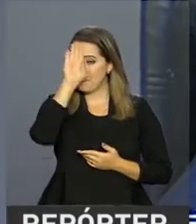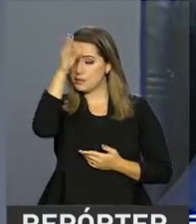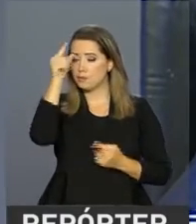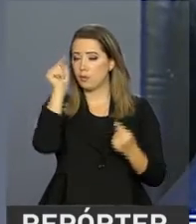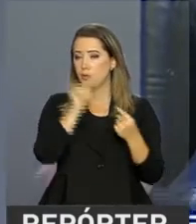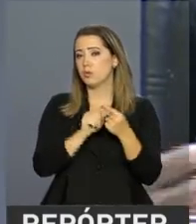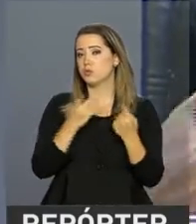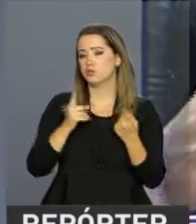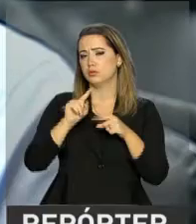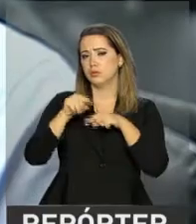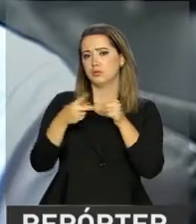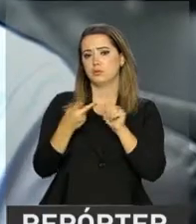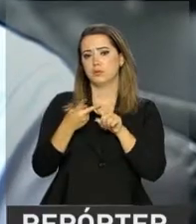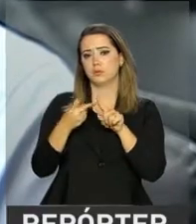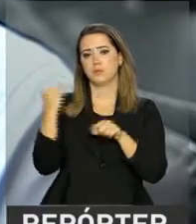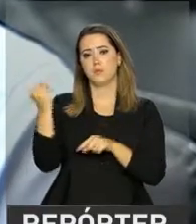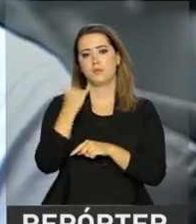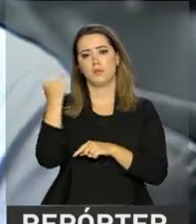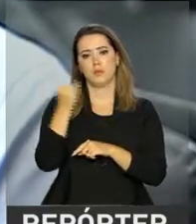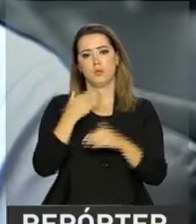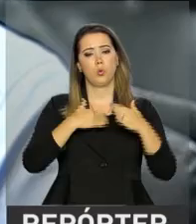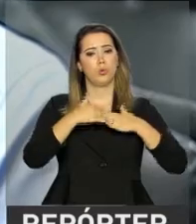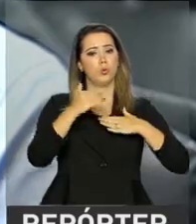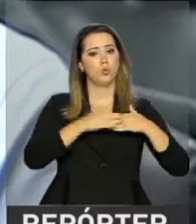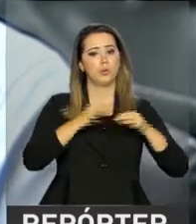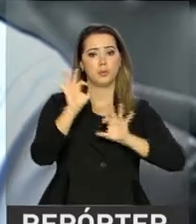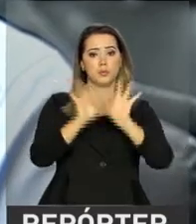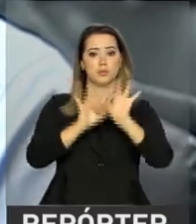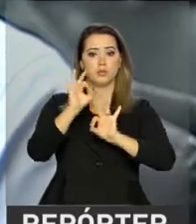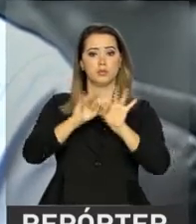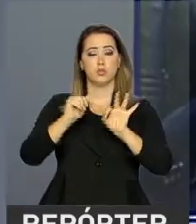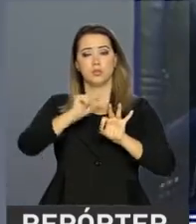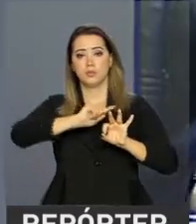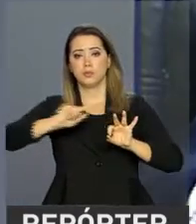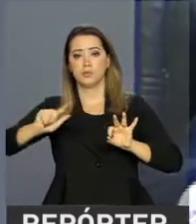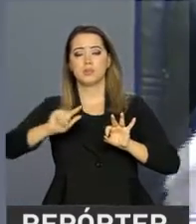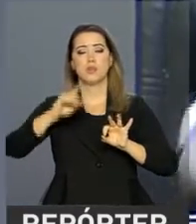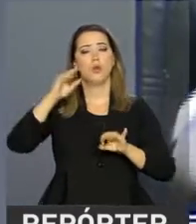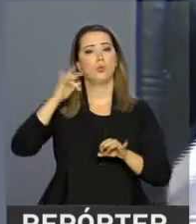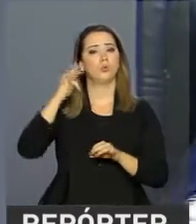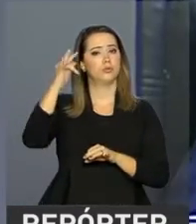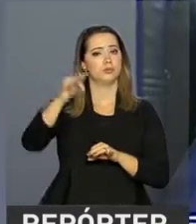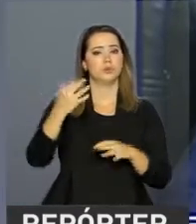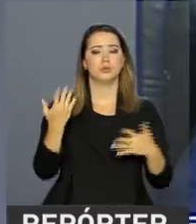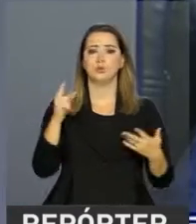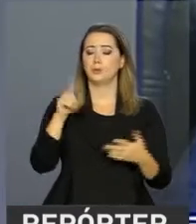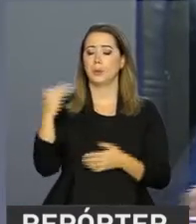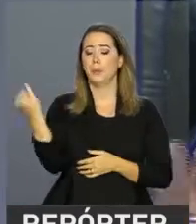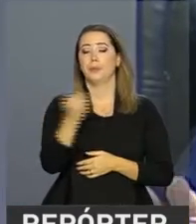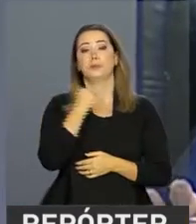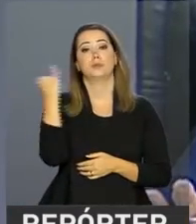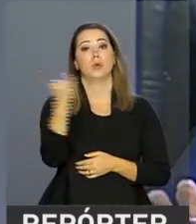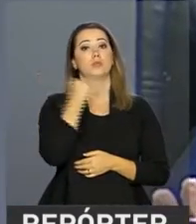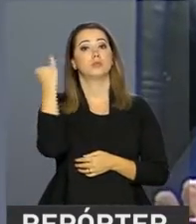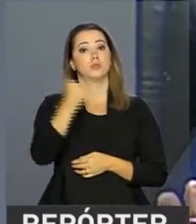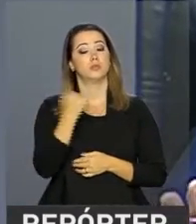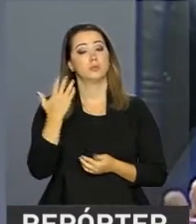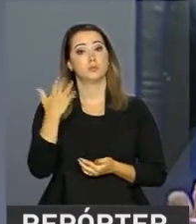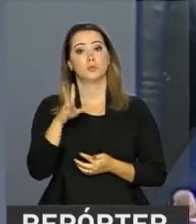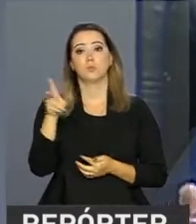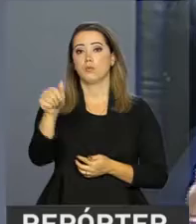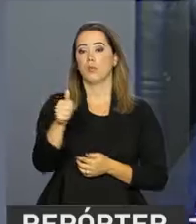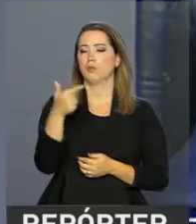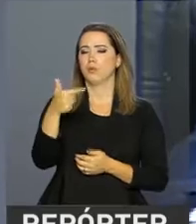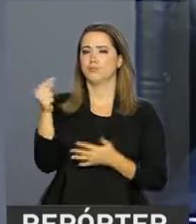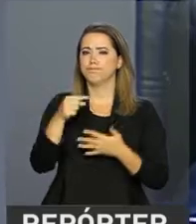segundo a mudança fundamental para qualquer planejamento fiscal de futuro a reforma da previdência é crucial para todos